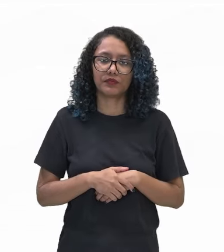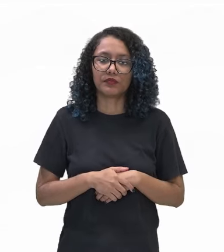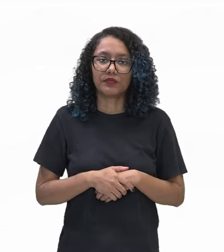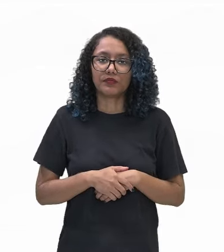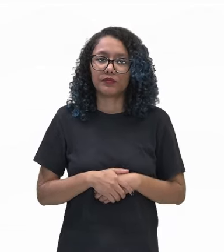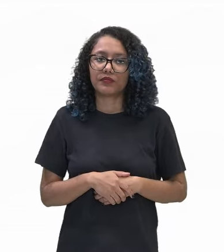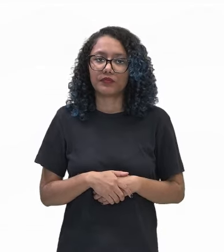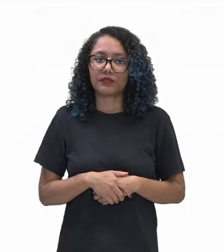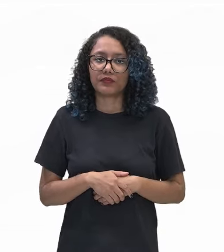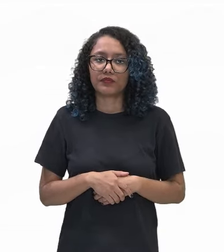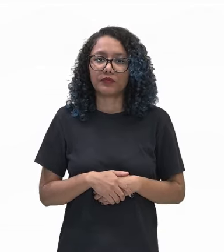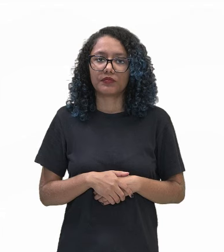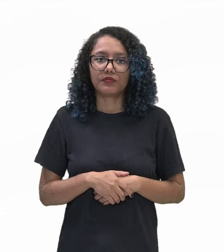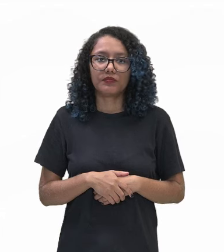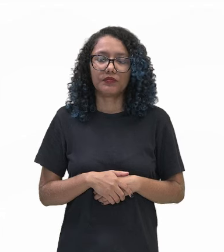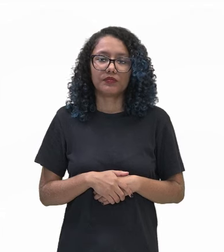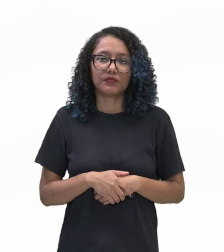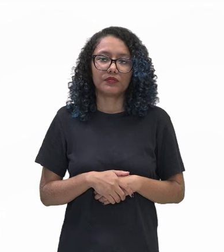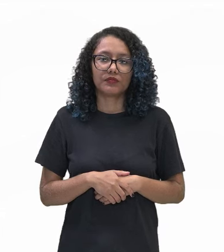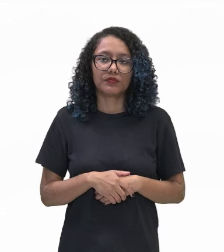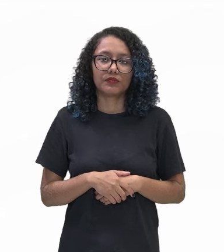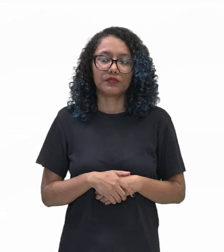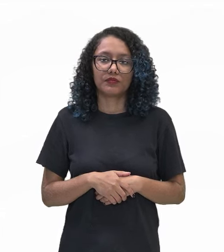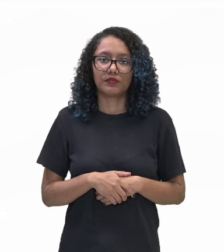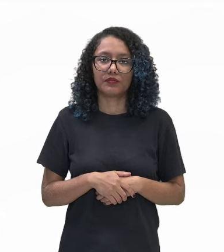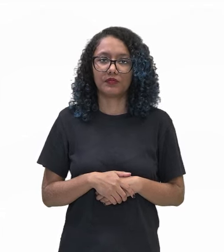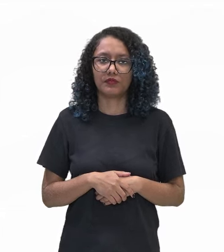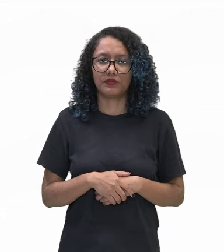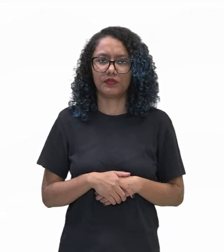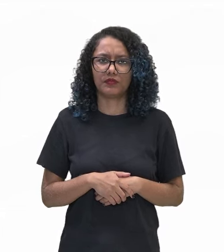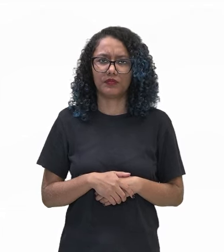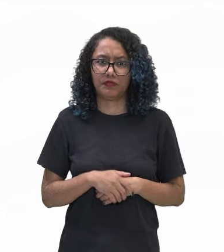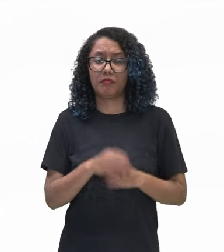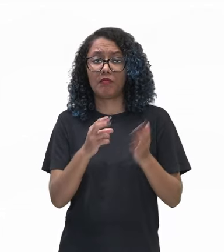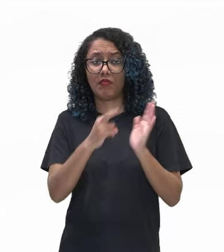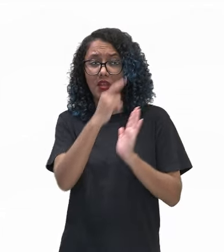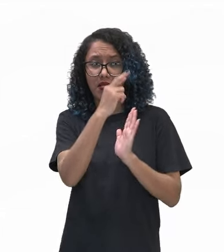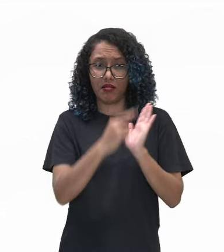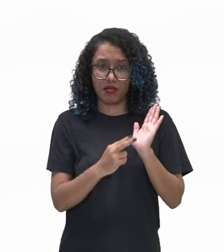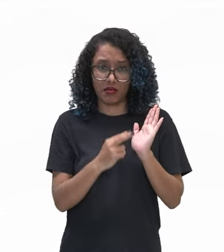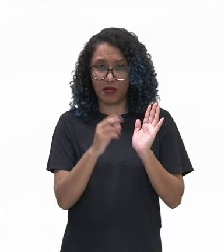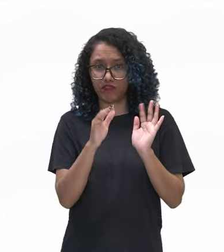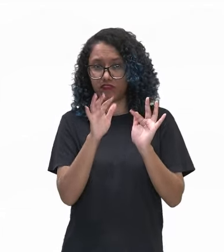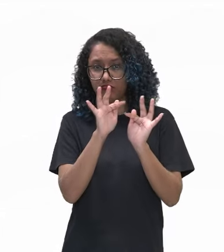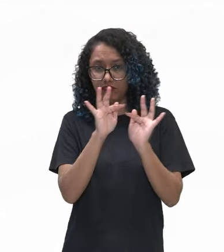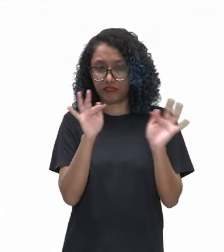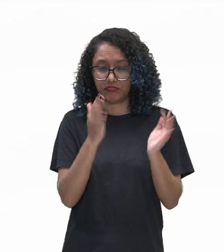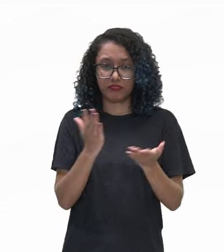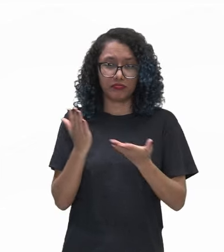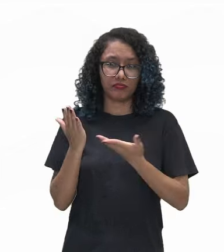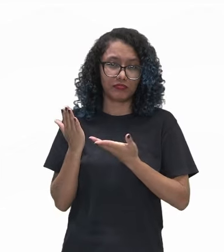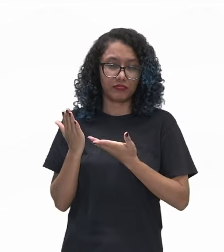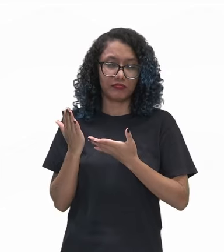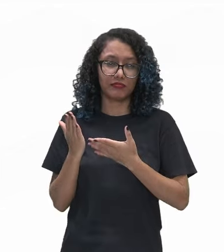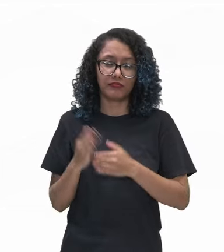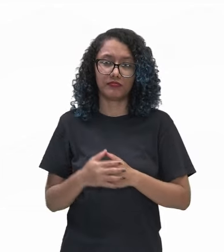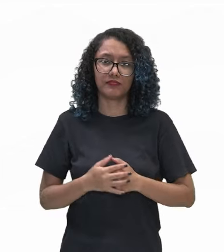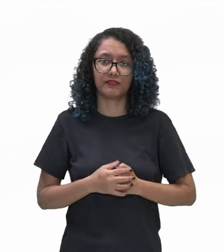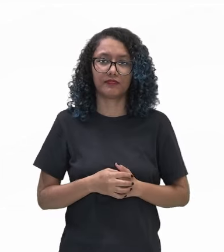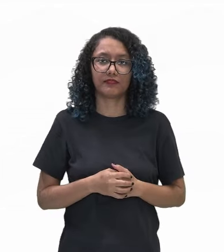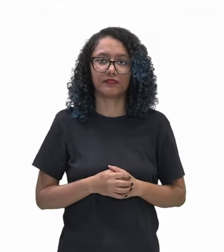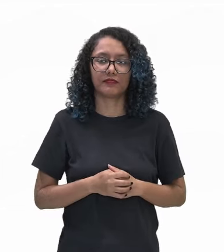aqui. Sedentarism. The rise of sedentary lifestyles due to technology and urban